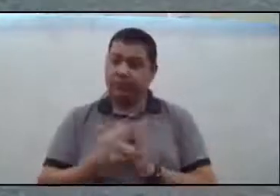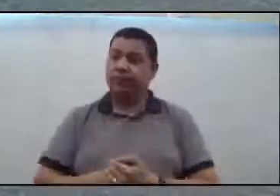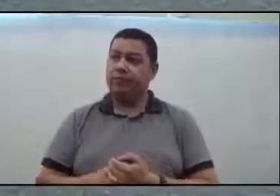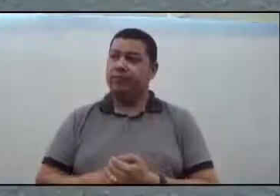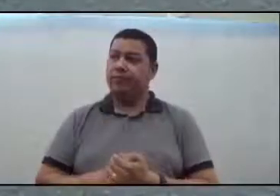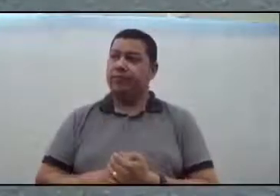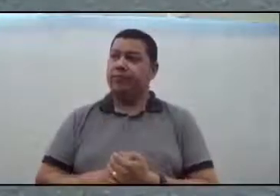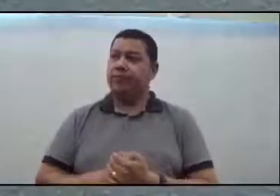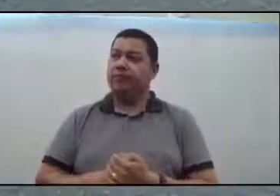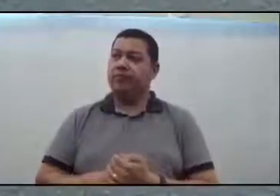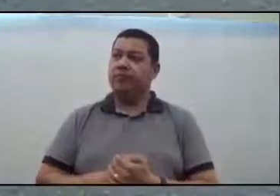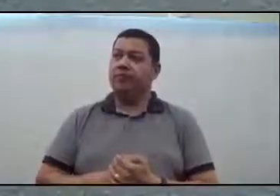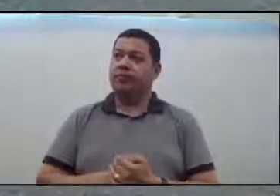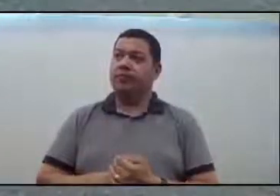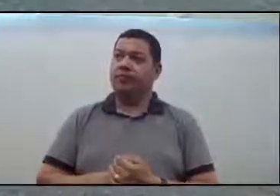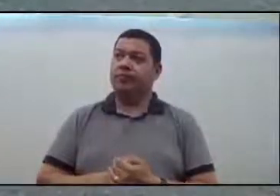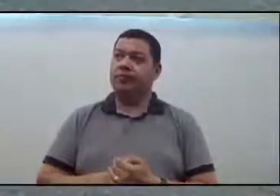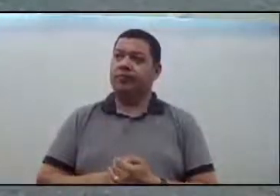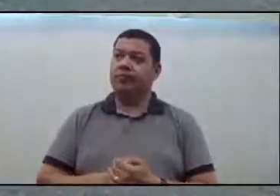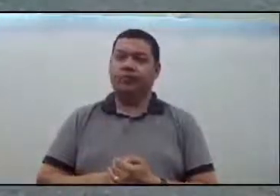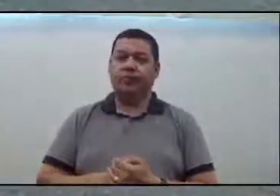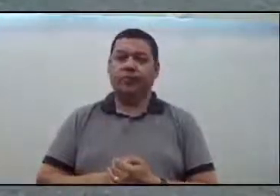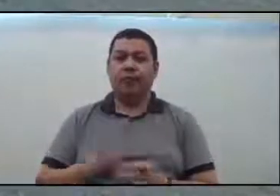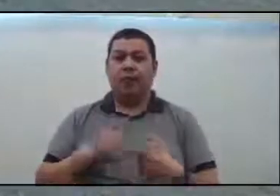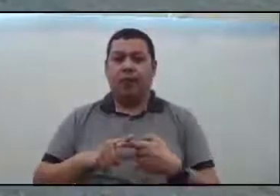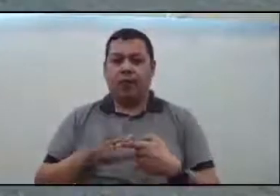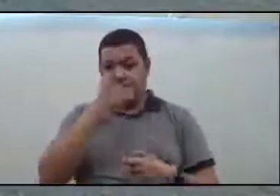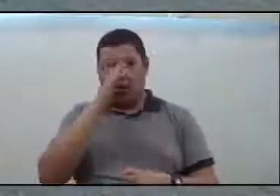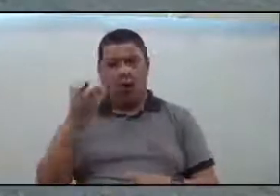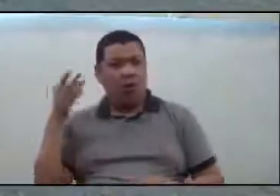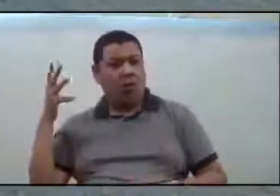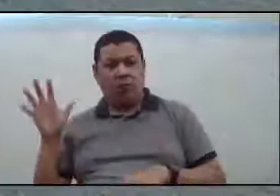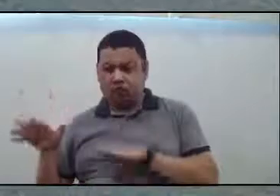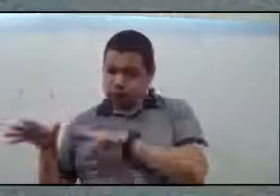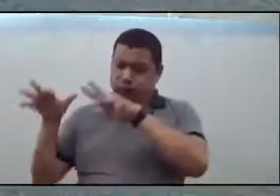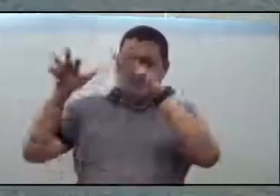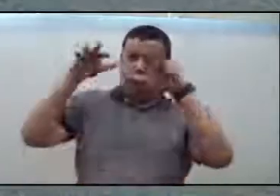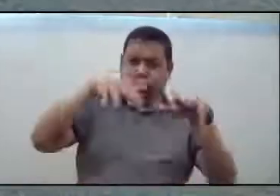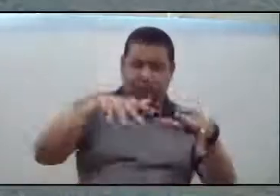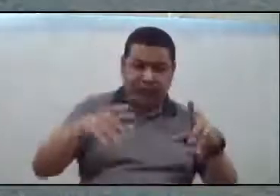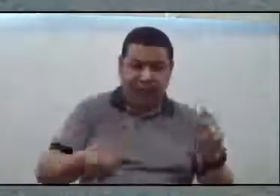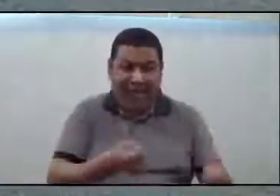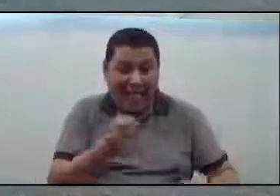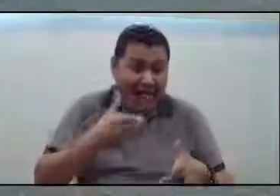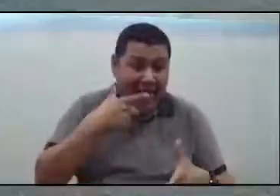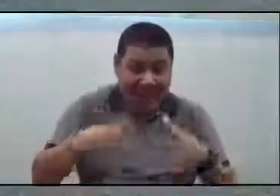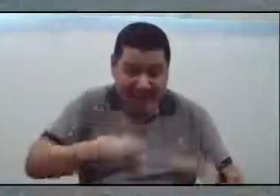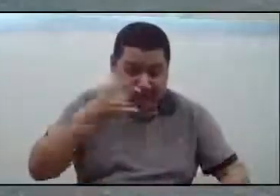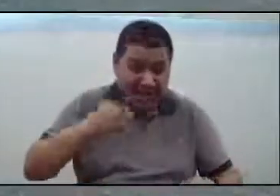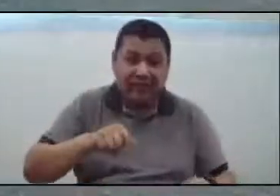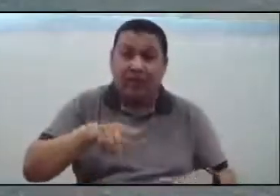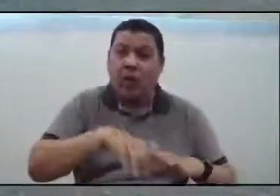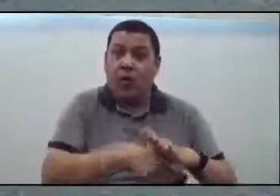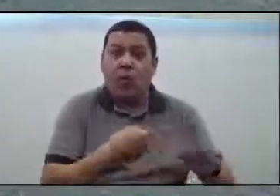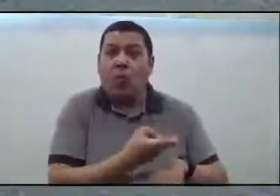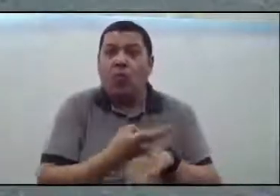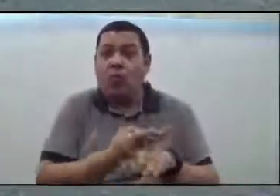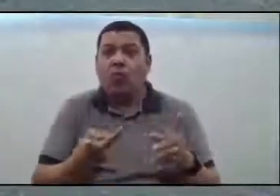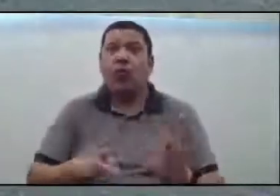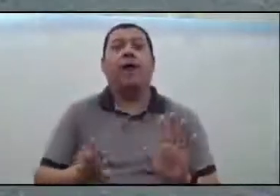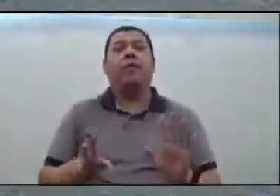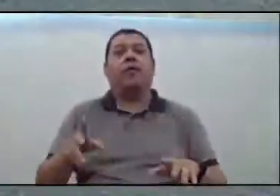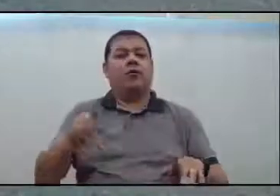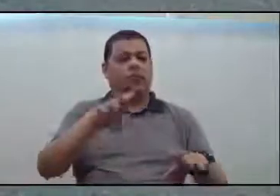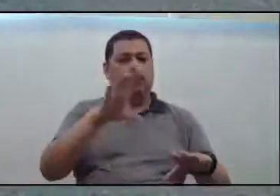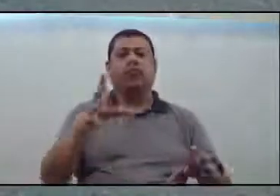errado. Deixar o povo invadir lá e trabalhar, está errado? Tá. Então, prende o caminhão,